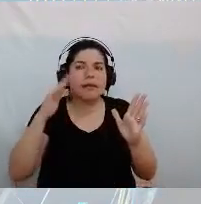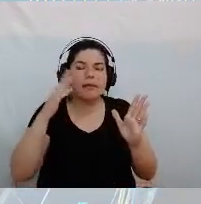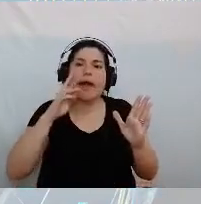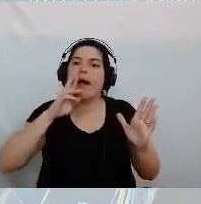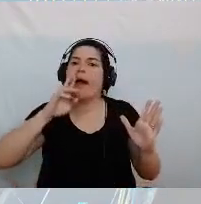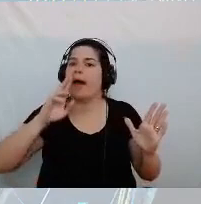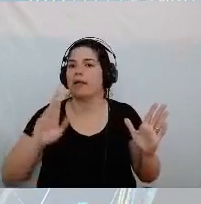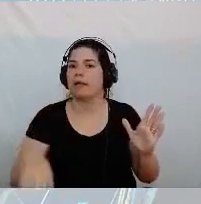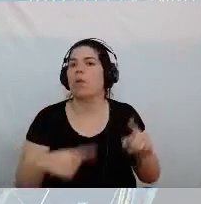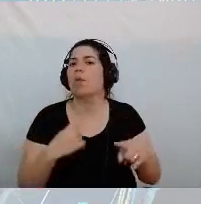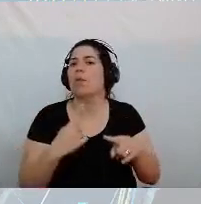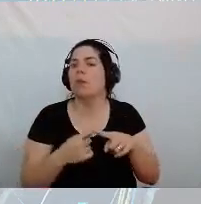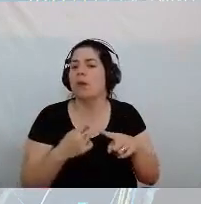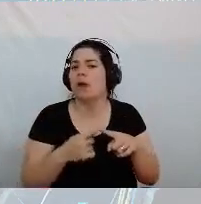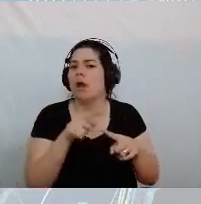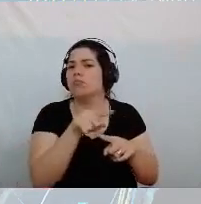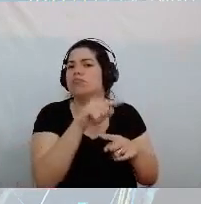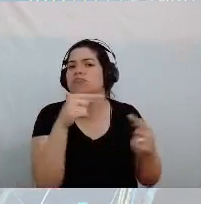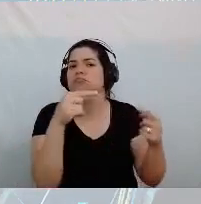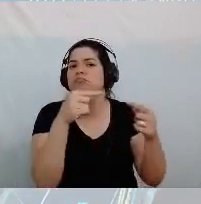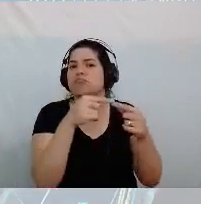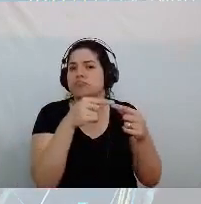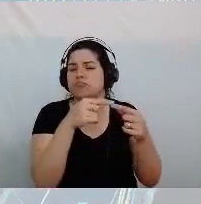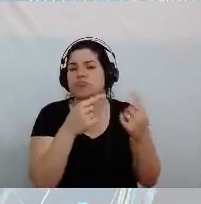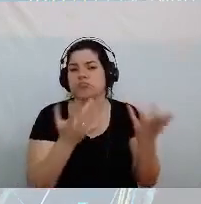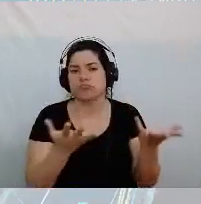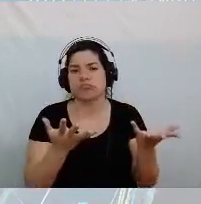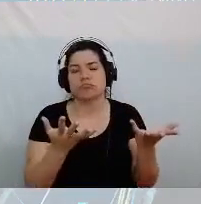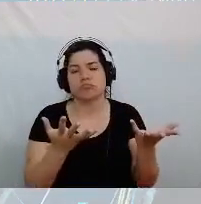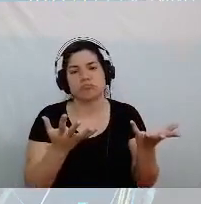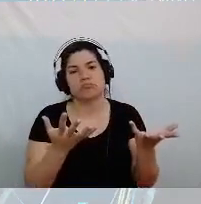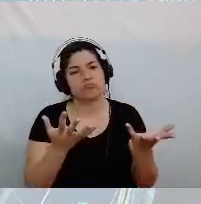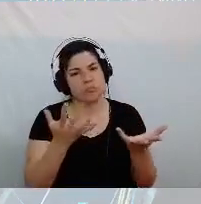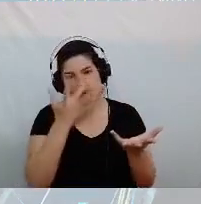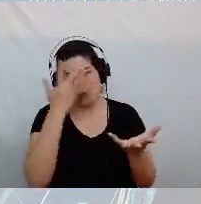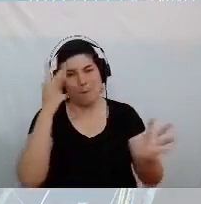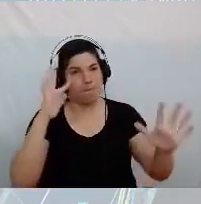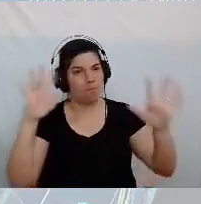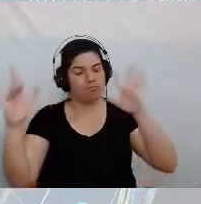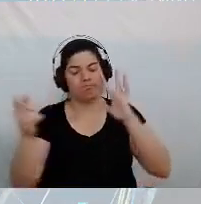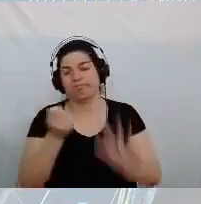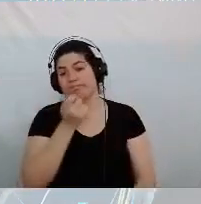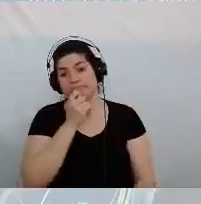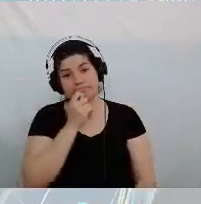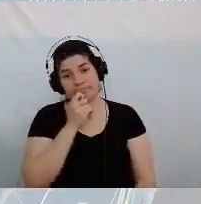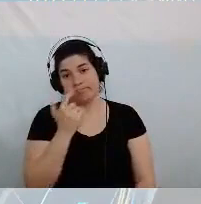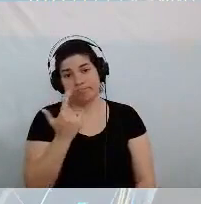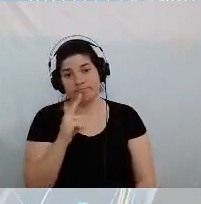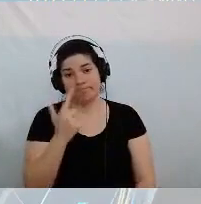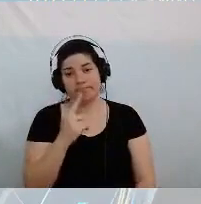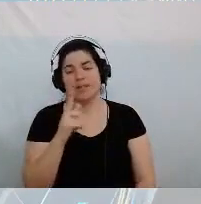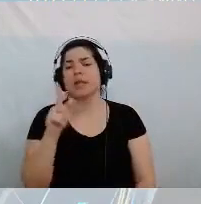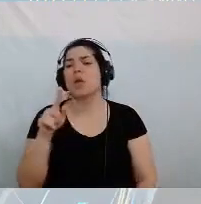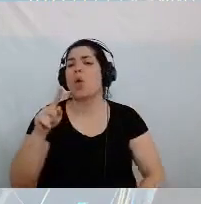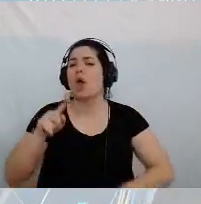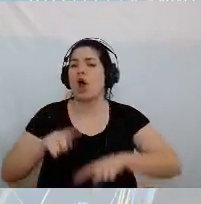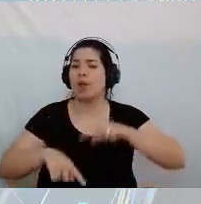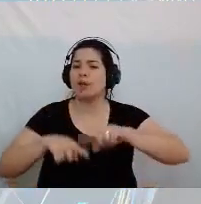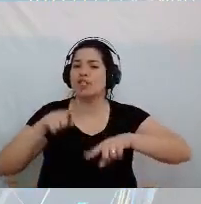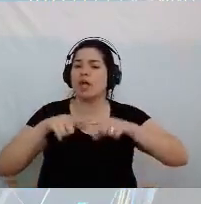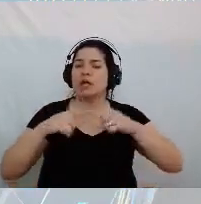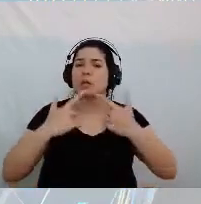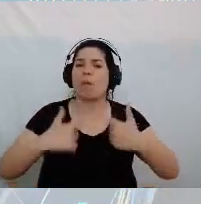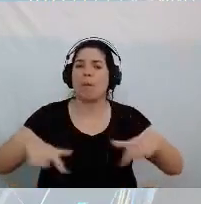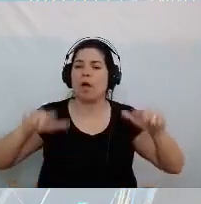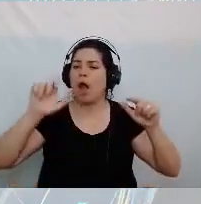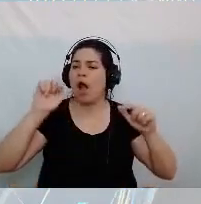dos atributos muita gente Para Não Para para pensar sobre isso e o que que define um objeto anêmico objeto anêmico é por Essência aquele objeto